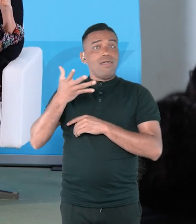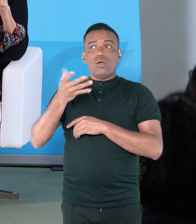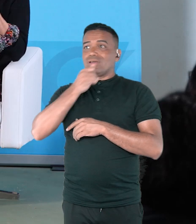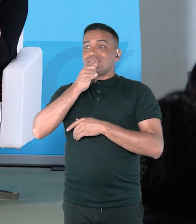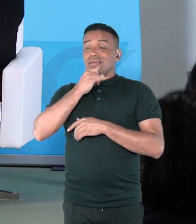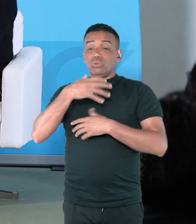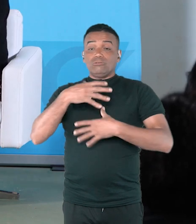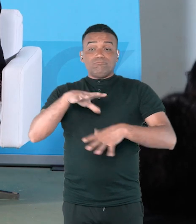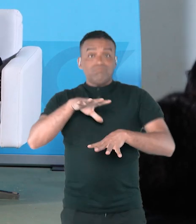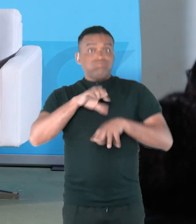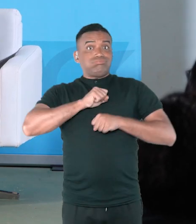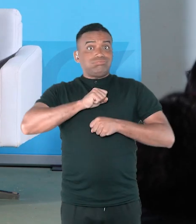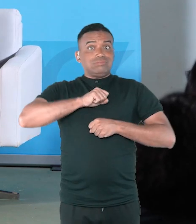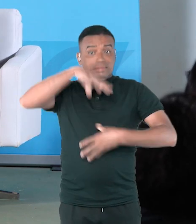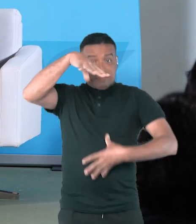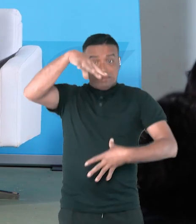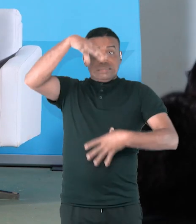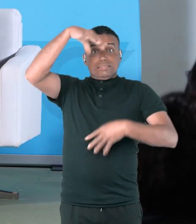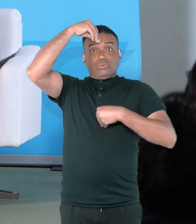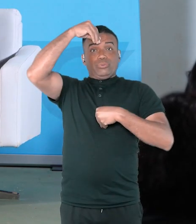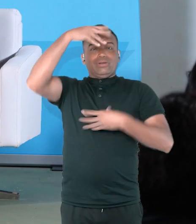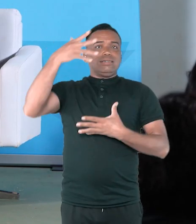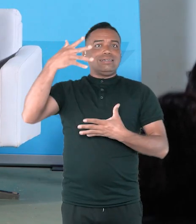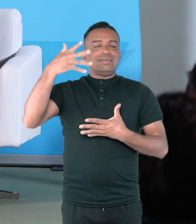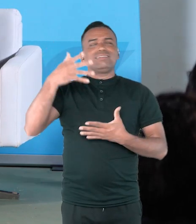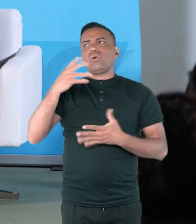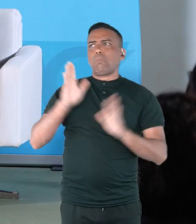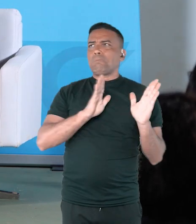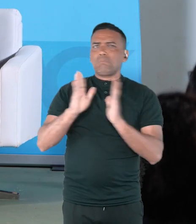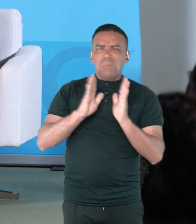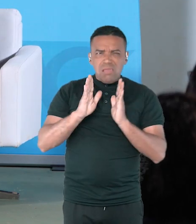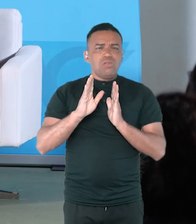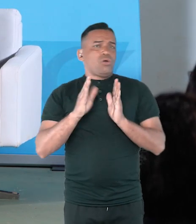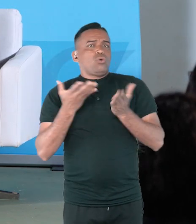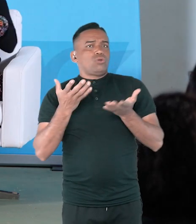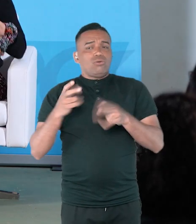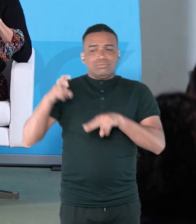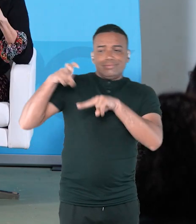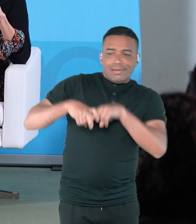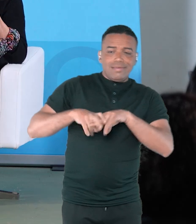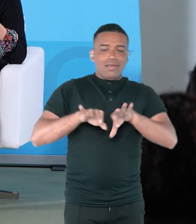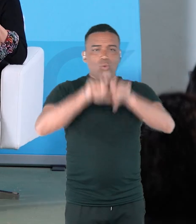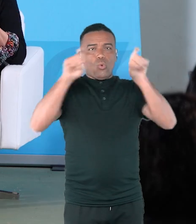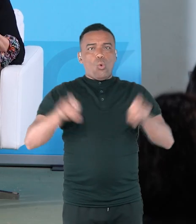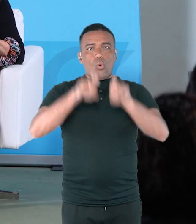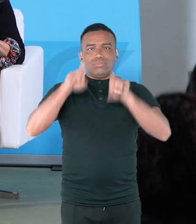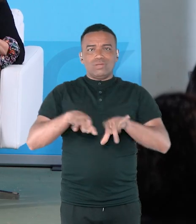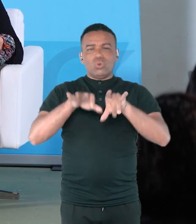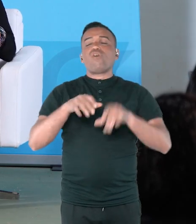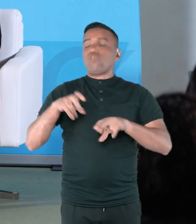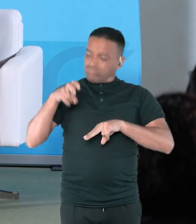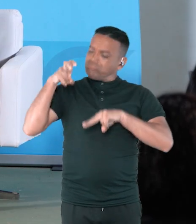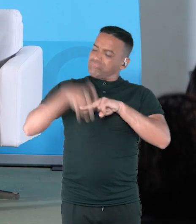na pele daquela mulher junto, né? Então tinha outra. Foi aí nessa época aí eu peguei e sentei no computador. Eu tinha